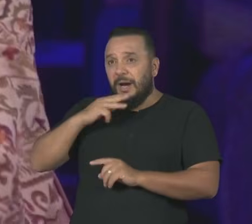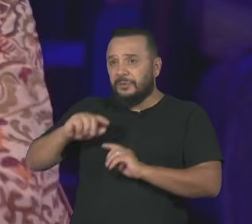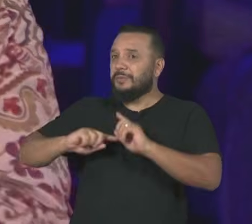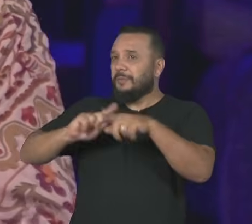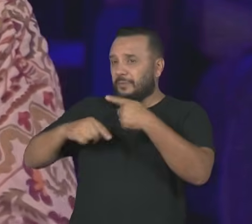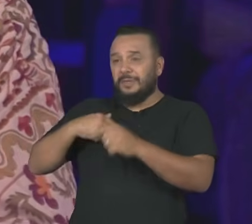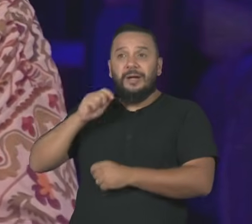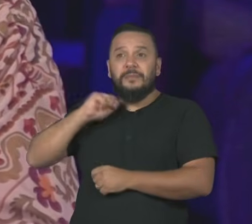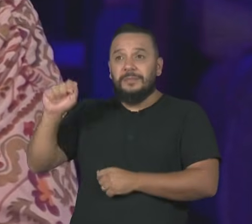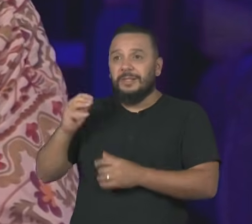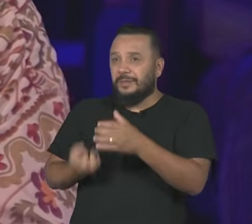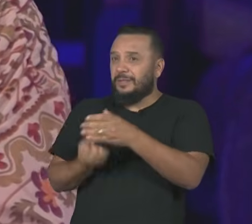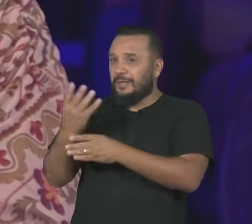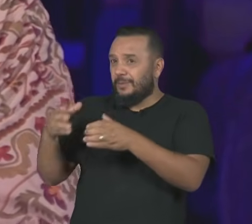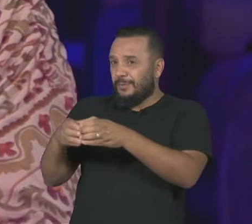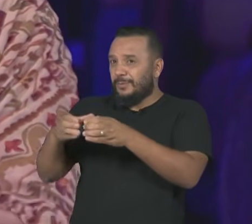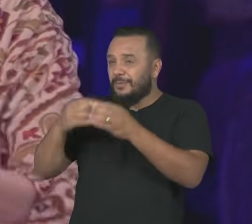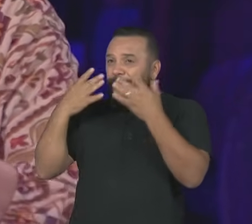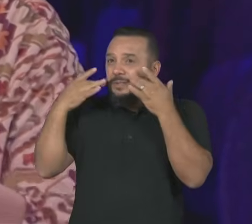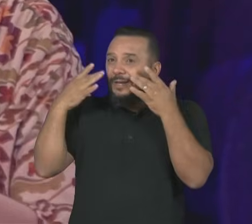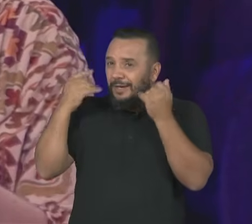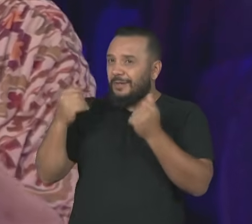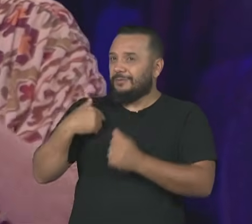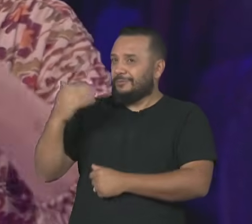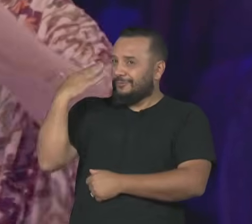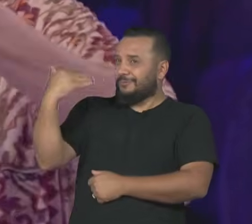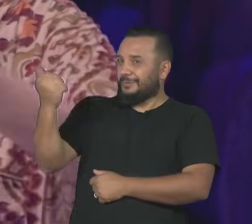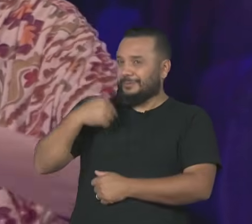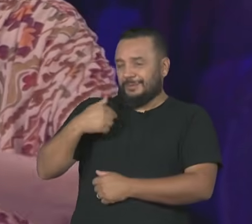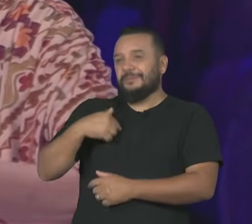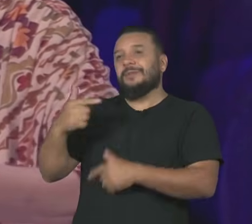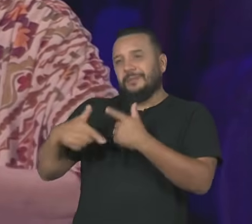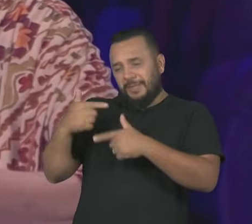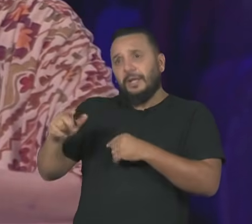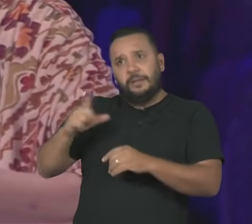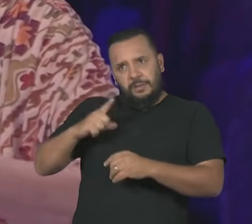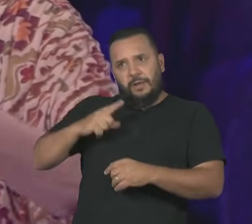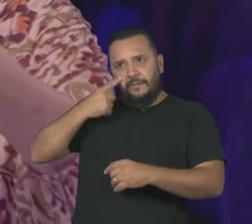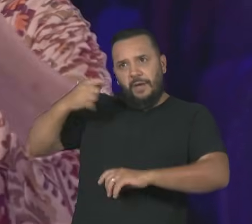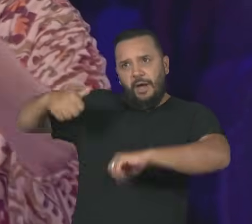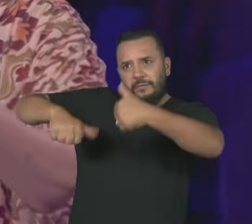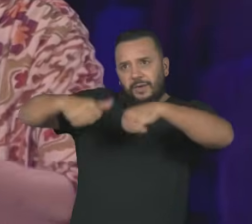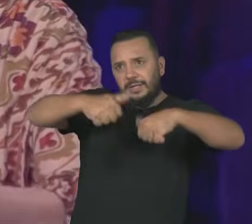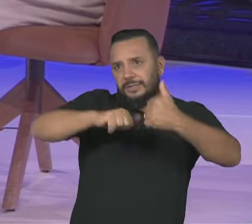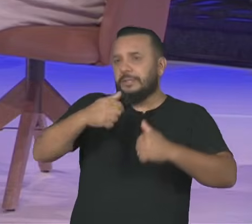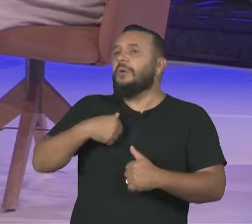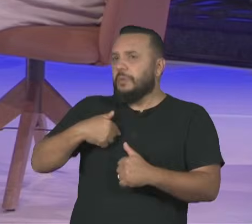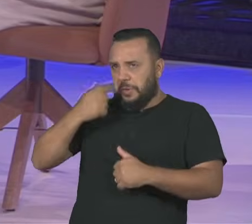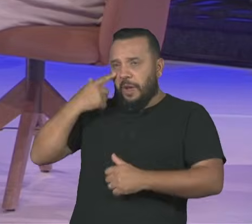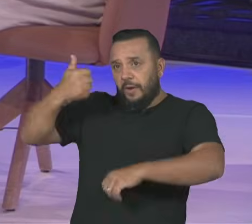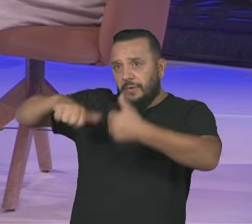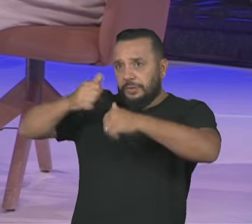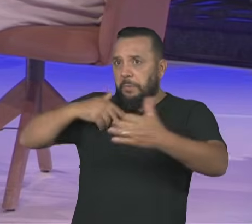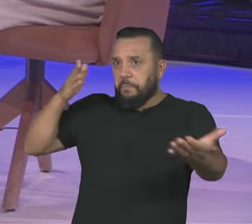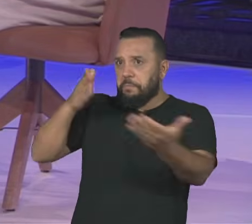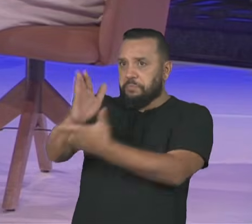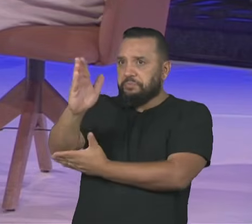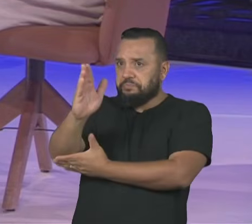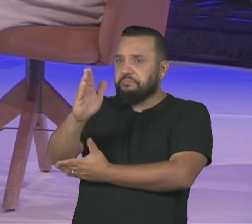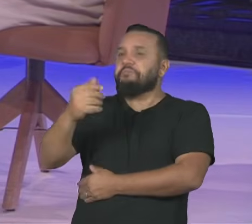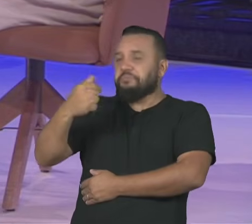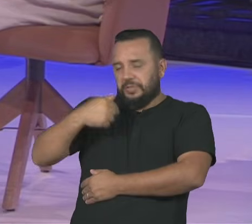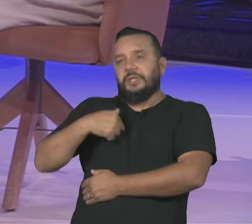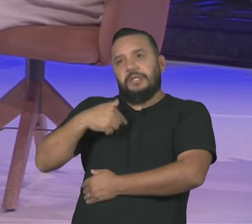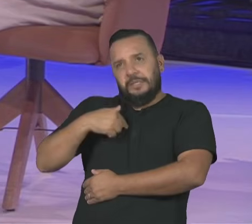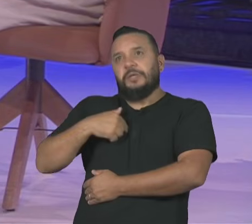formaram um grupo de teatro. E me chamaram, quer dizer, teve teste, eu fiz teste e depois fui aprovada